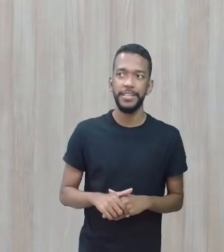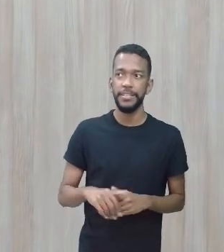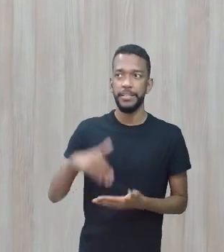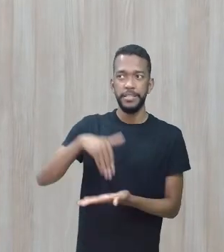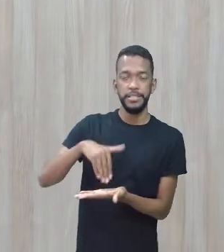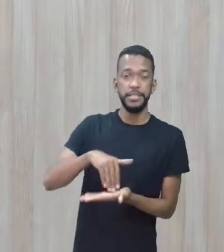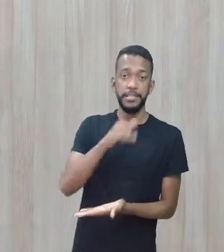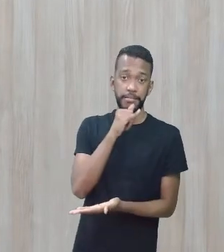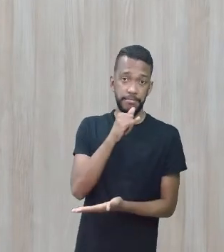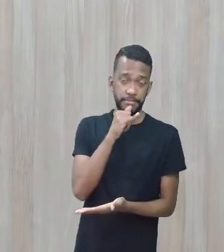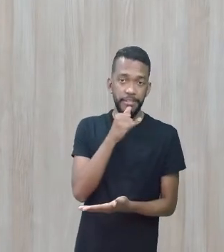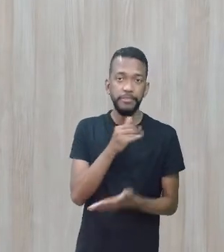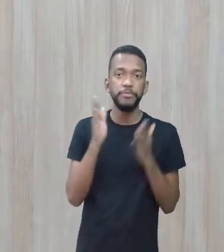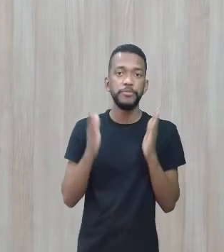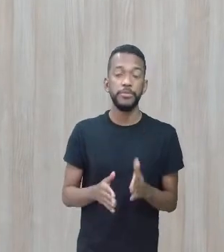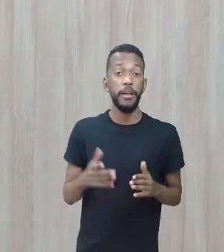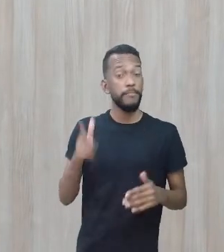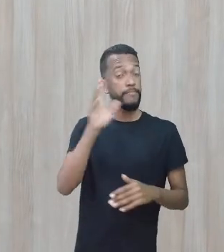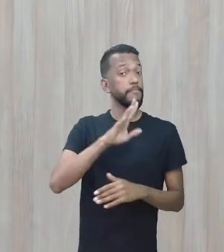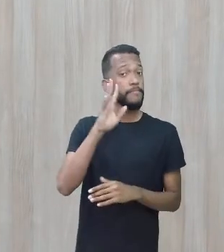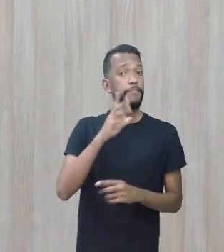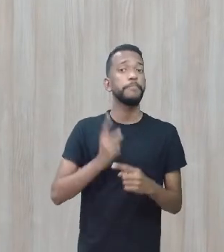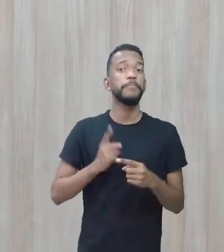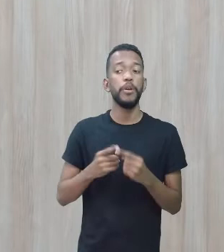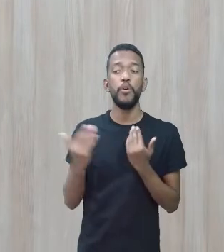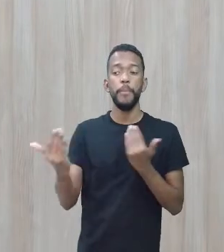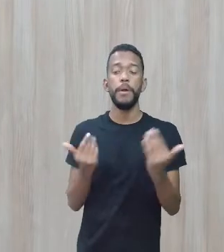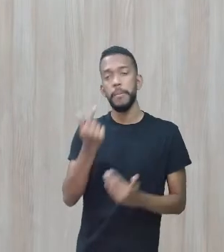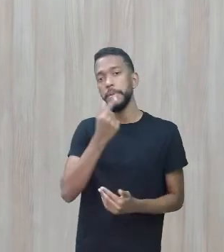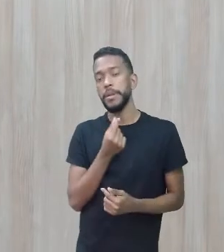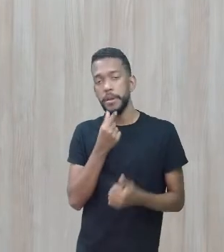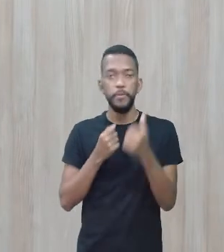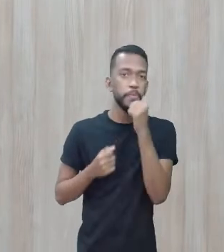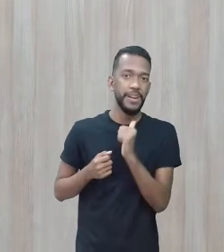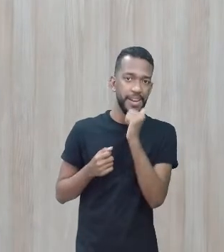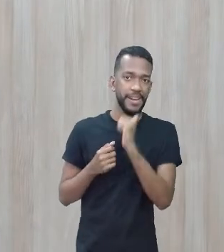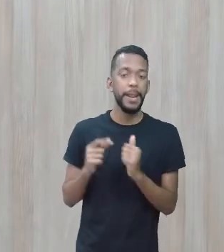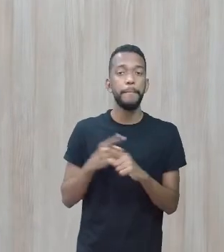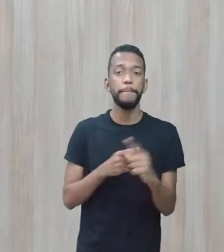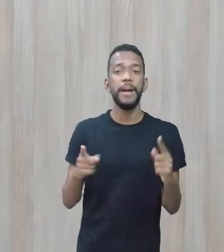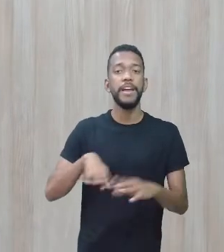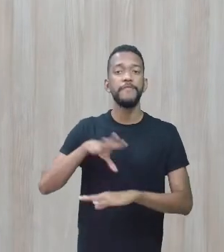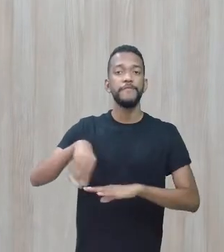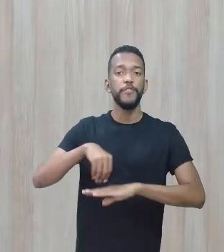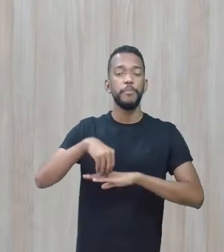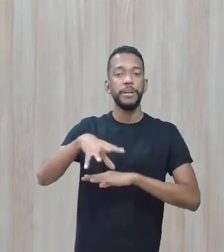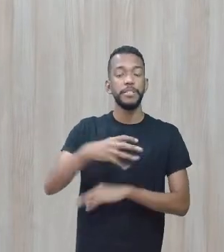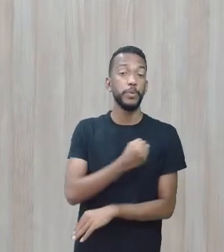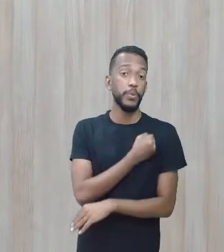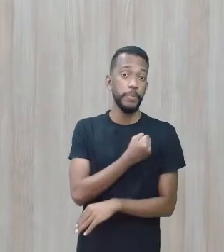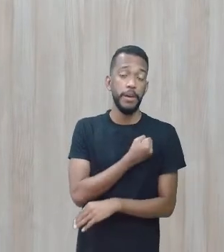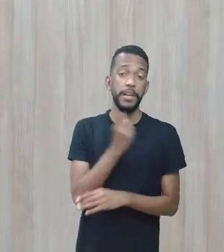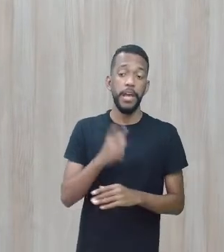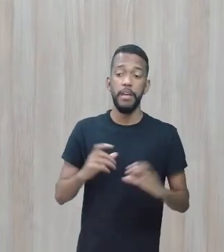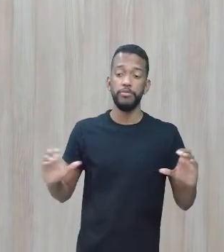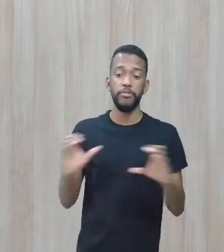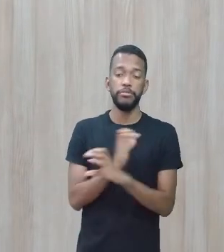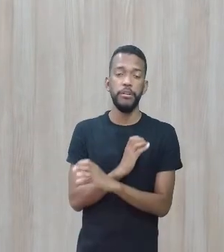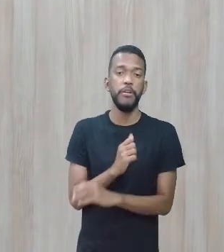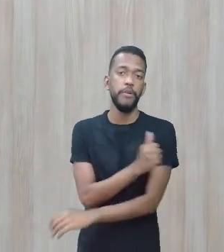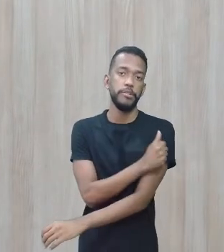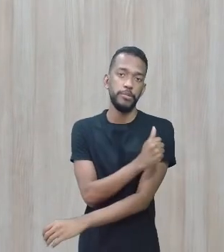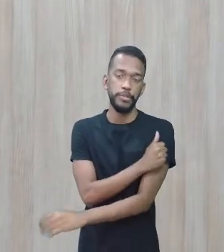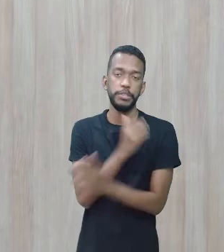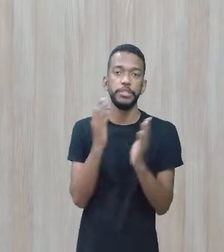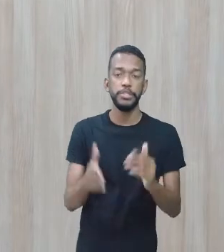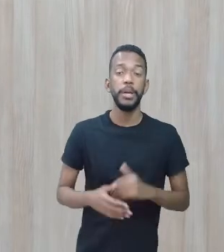exemplo, foi um exemplo bem legal, porque ele comparou meninos e meninas, mas a informação numérica que ele deu foi do total de estudantes.